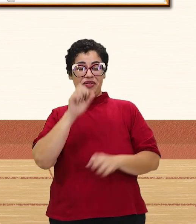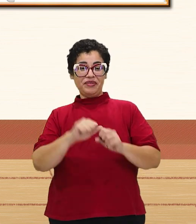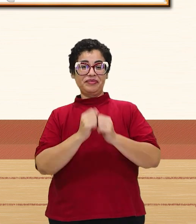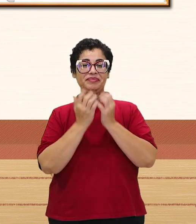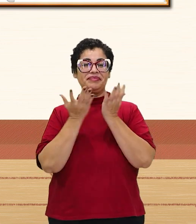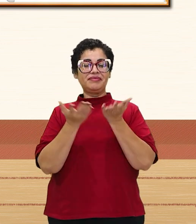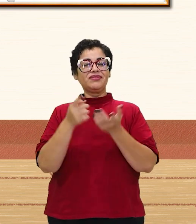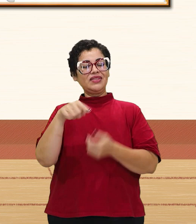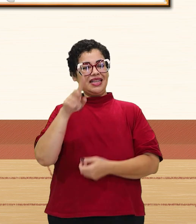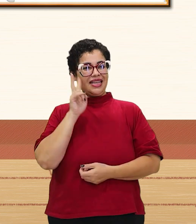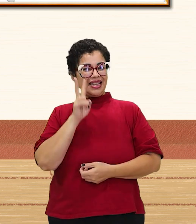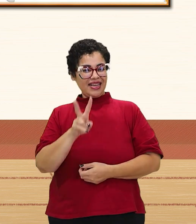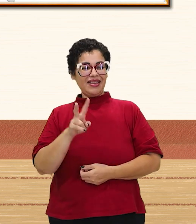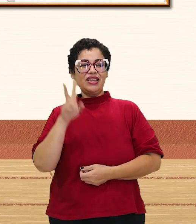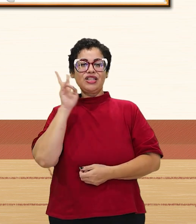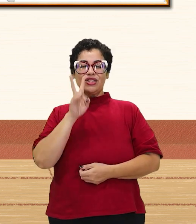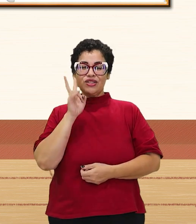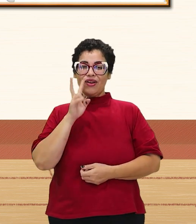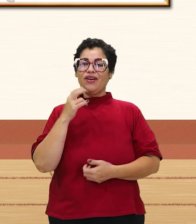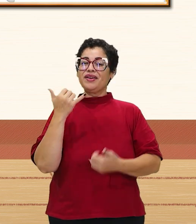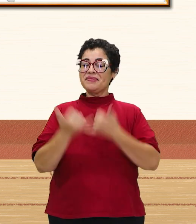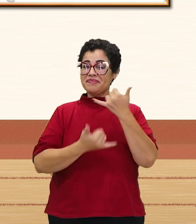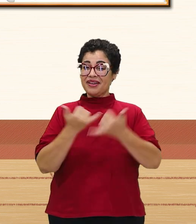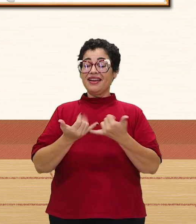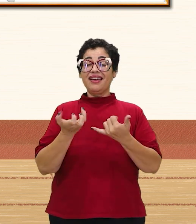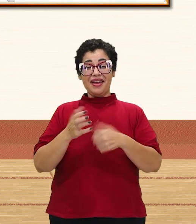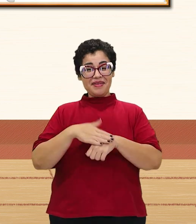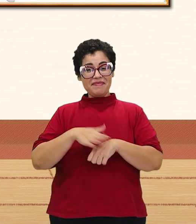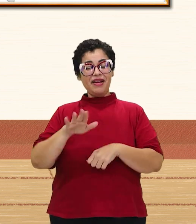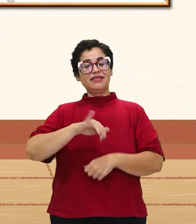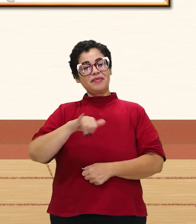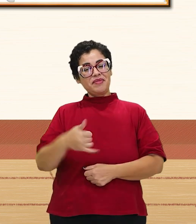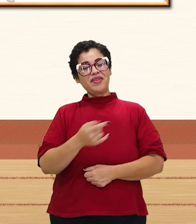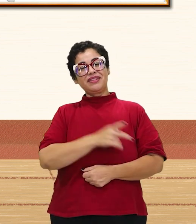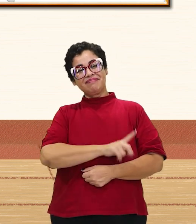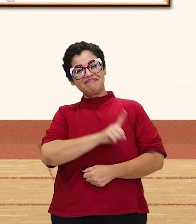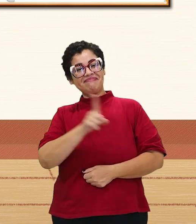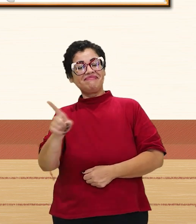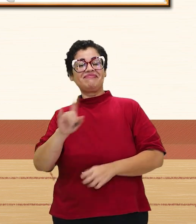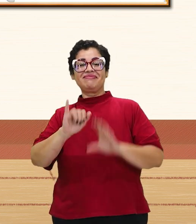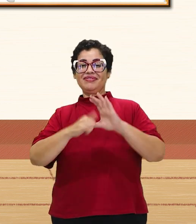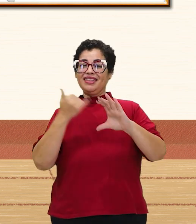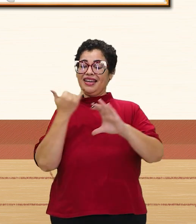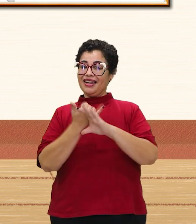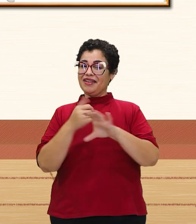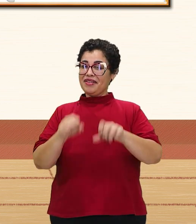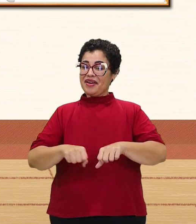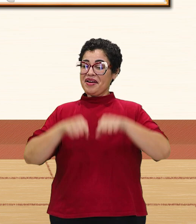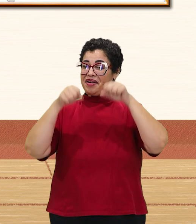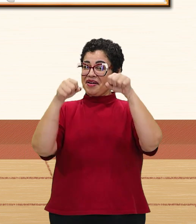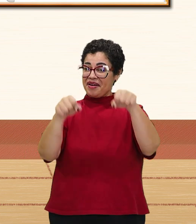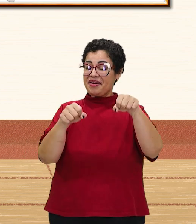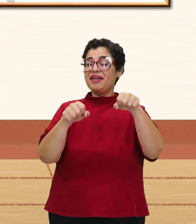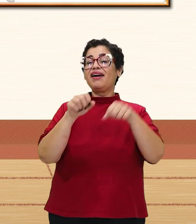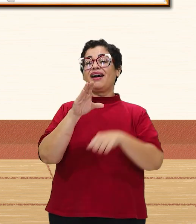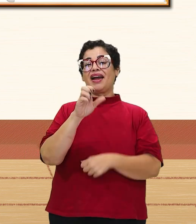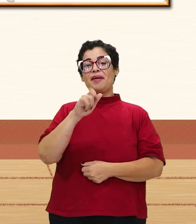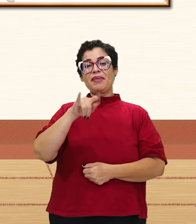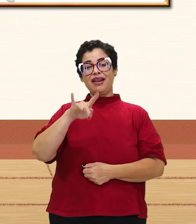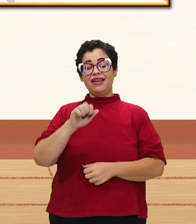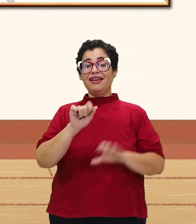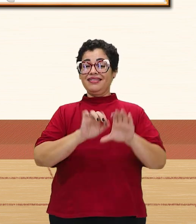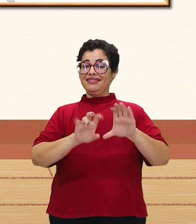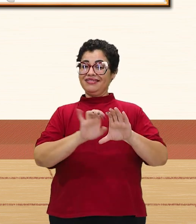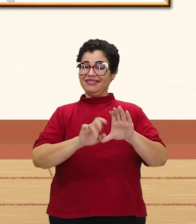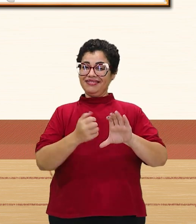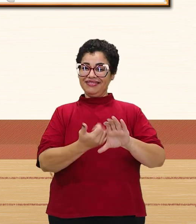Régia. E quem quiser ouvir histórias e se divertir, é só dar um pulo lá no canal da turma do Baú da Camilinha por meio